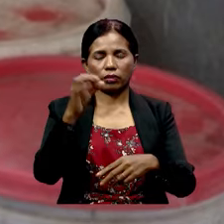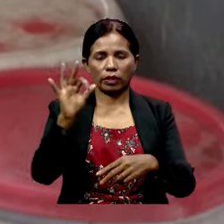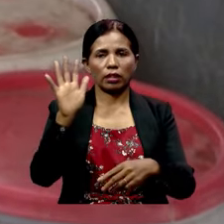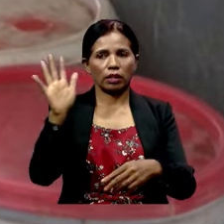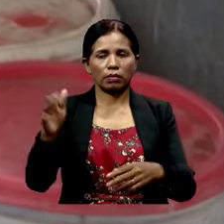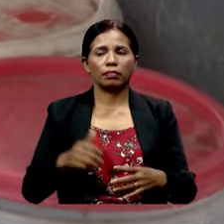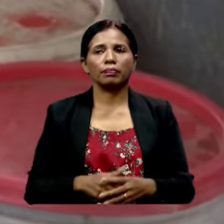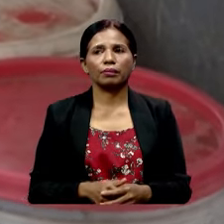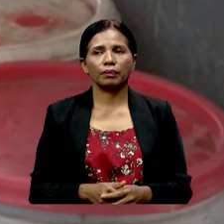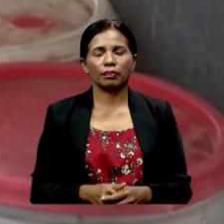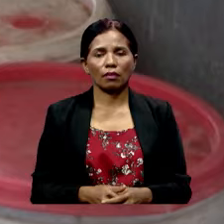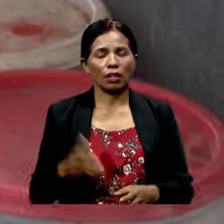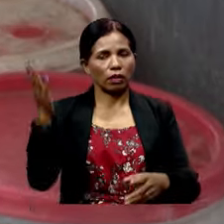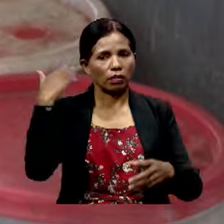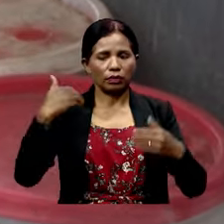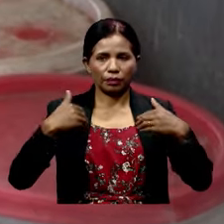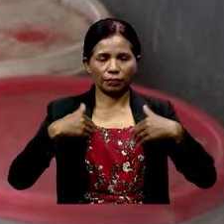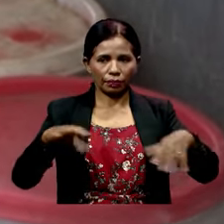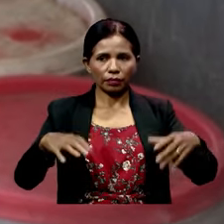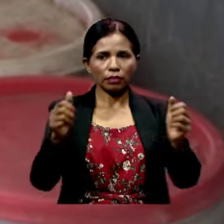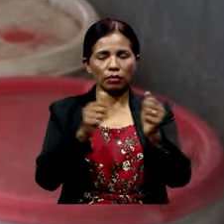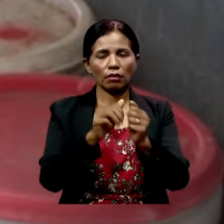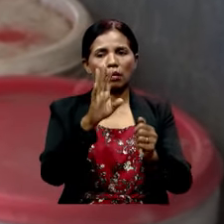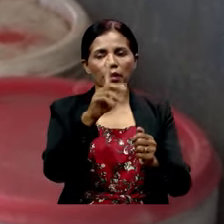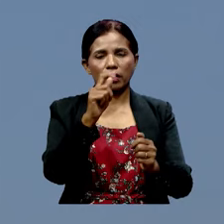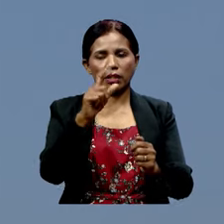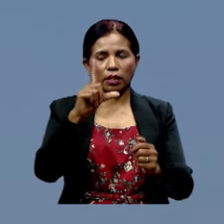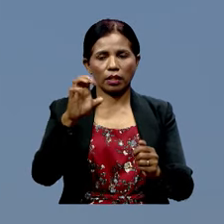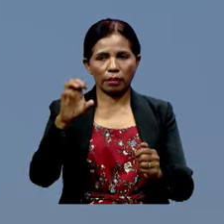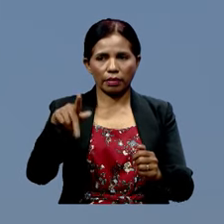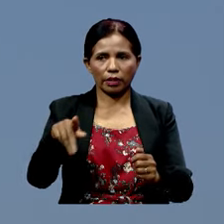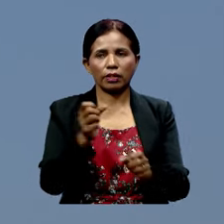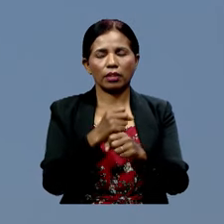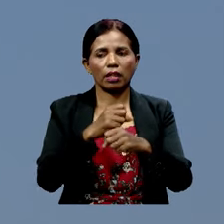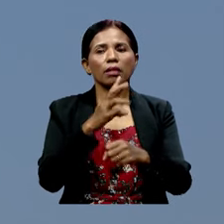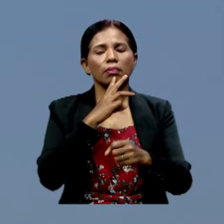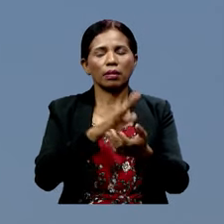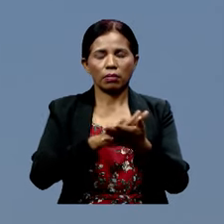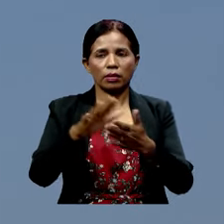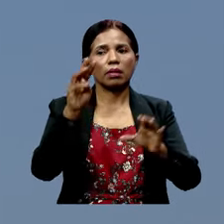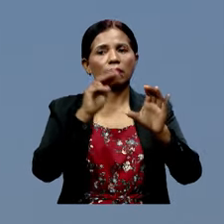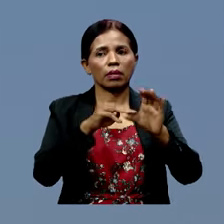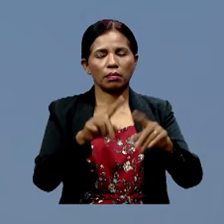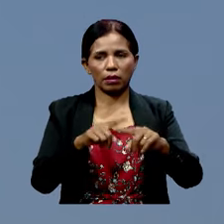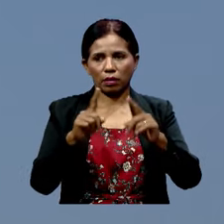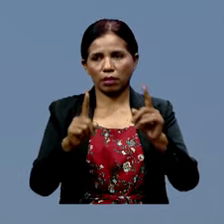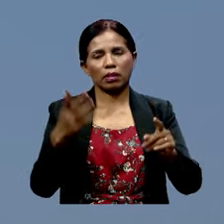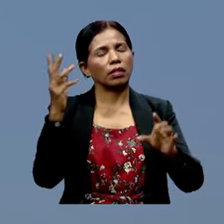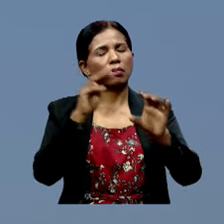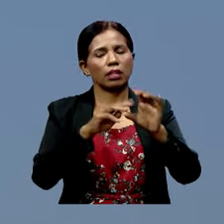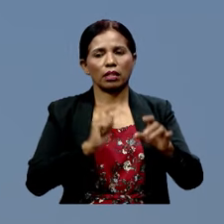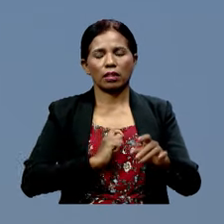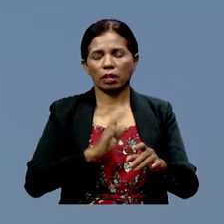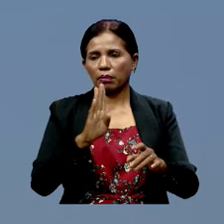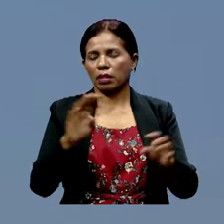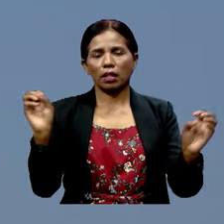nulo. Tira Henrique, antes, né? E a coordenação com o BTLP, o di halo kanalisasi BEMOS ba mercado mai be iha realidade iha mercado Taibesi lai